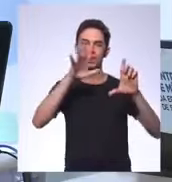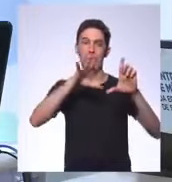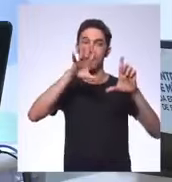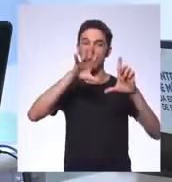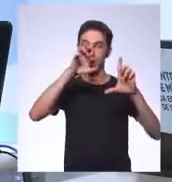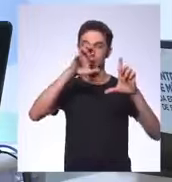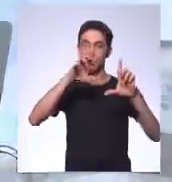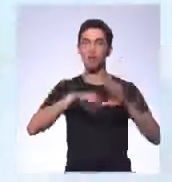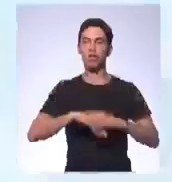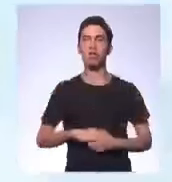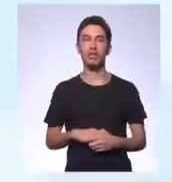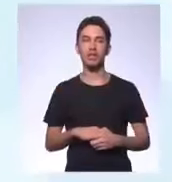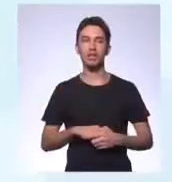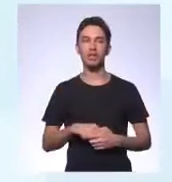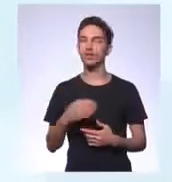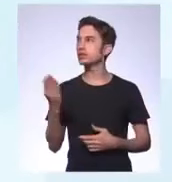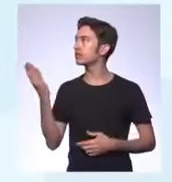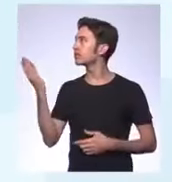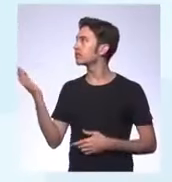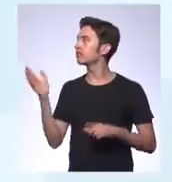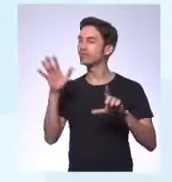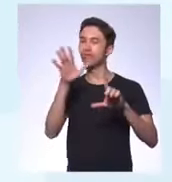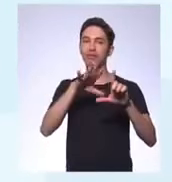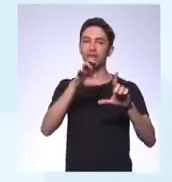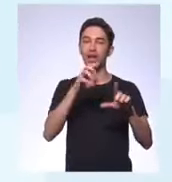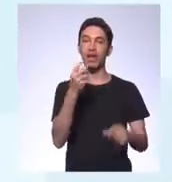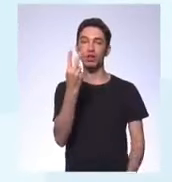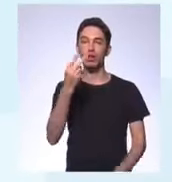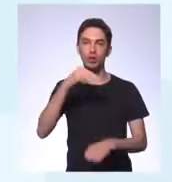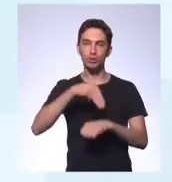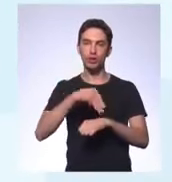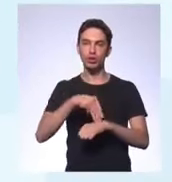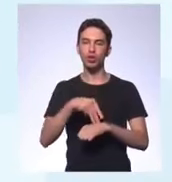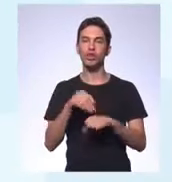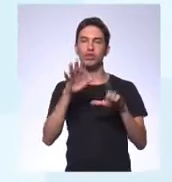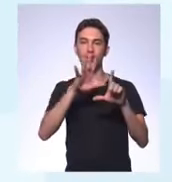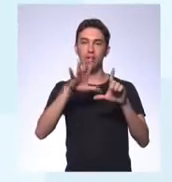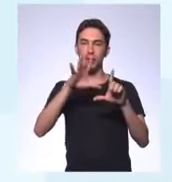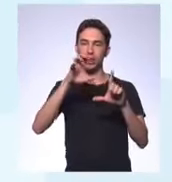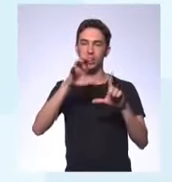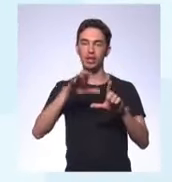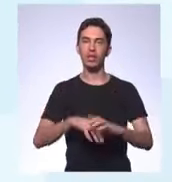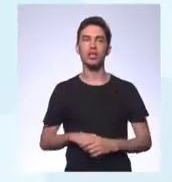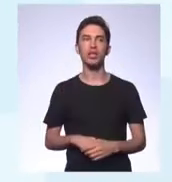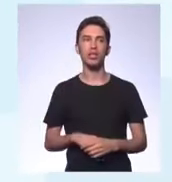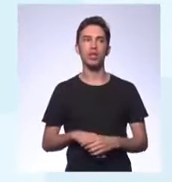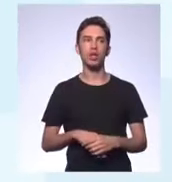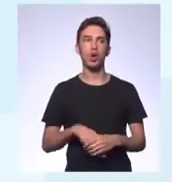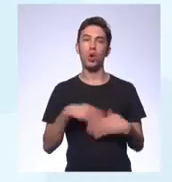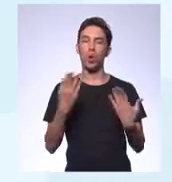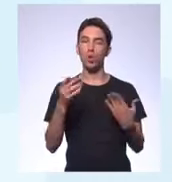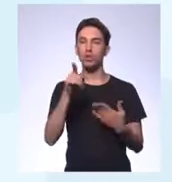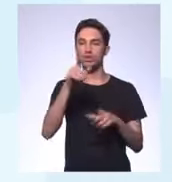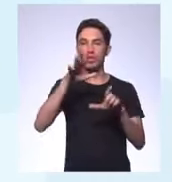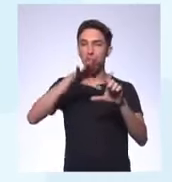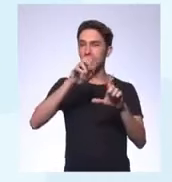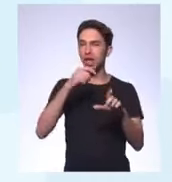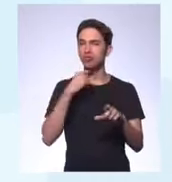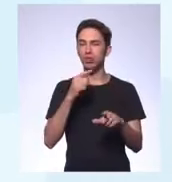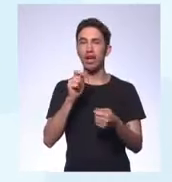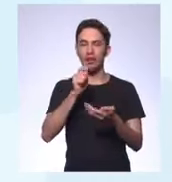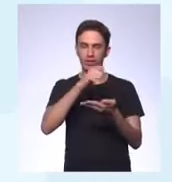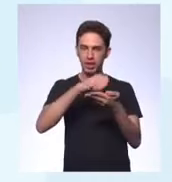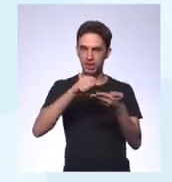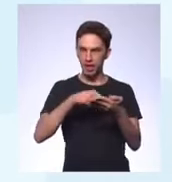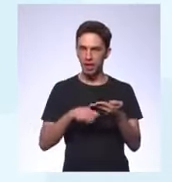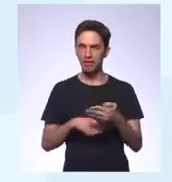print nesse daí. Eu vou deixar 2 minutinhos aí para vocês printarem, ou quem não vai printar vai escrever. E depois